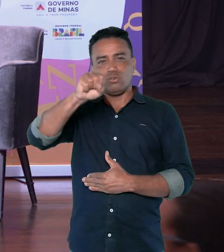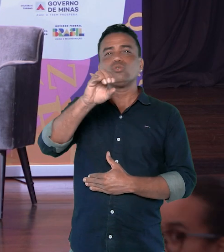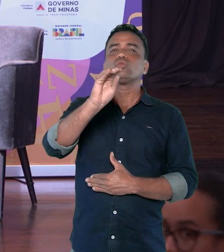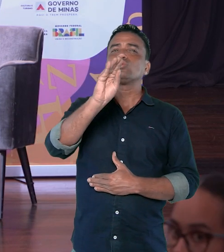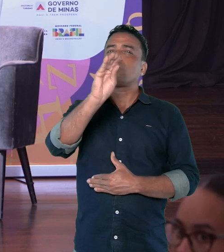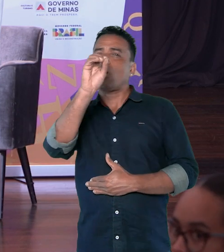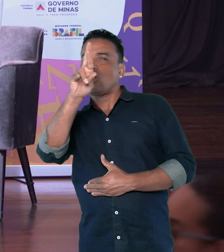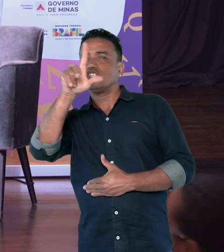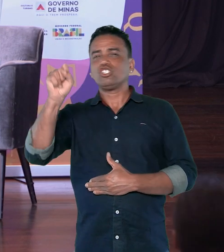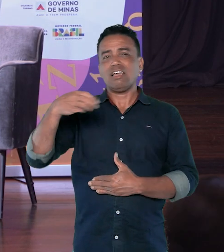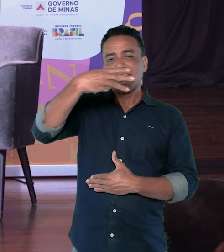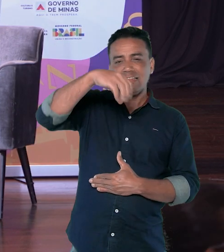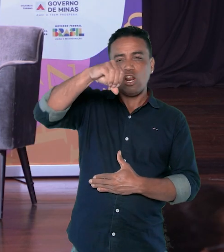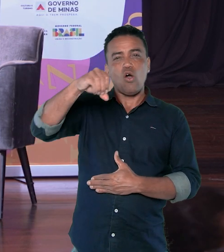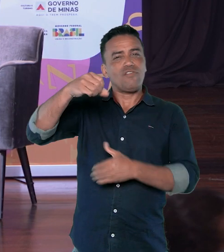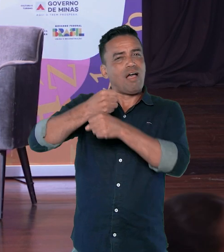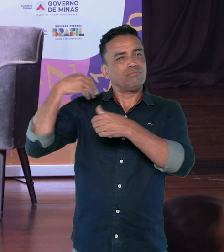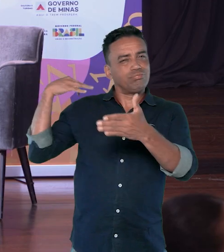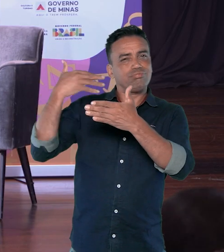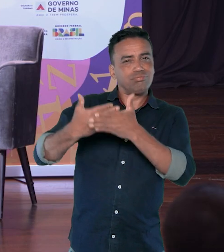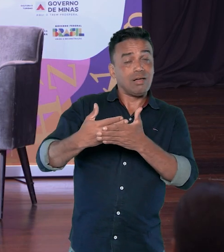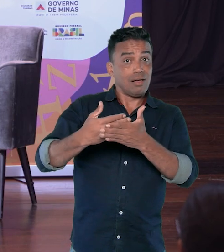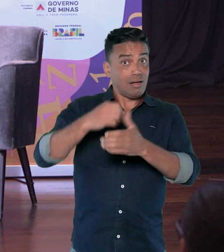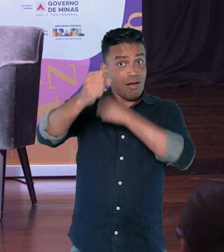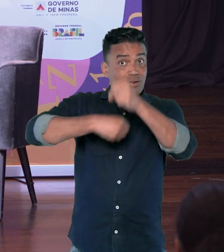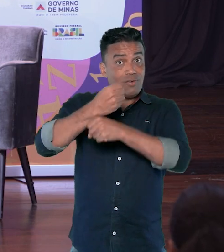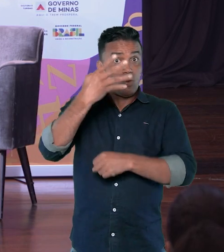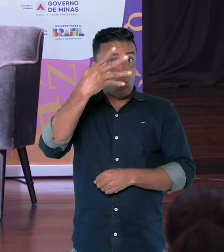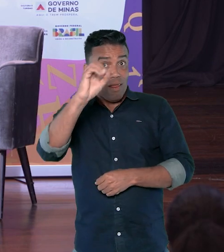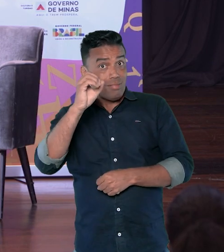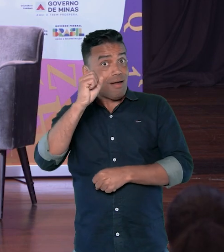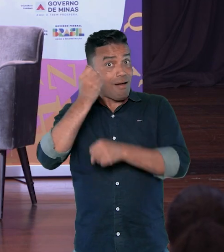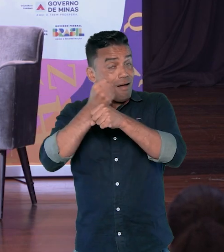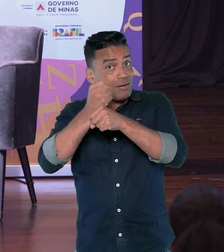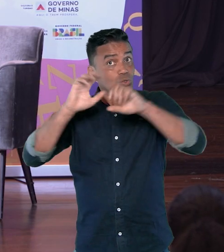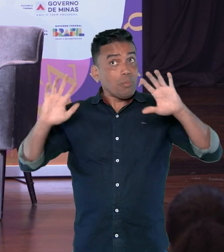39 de anos. Aqui, 40 anos de comemoração.